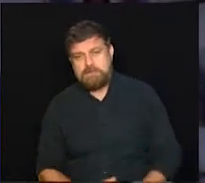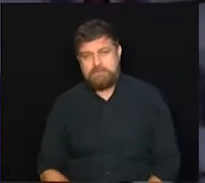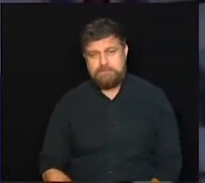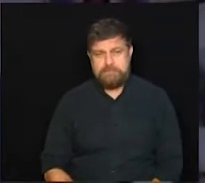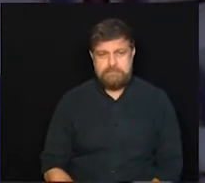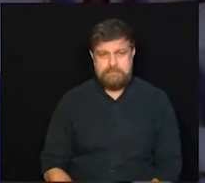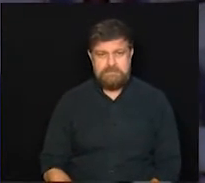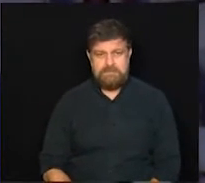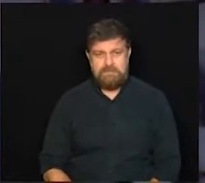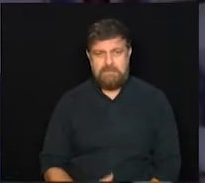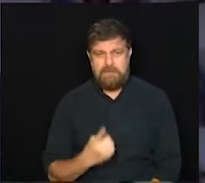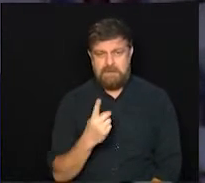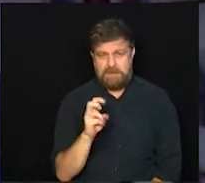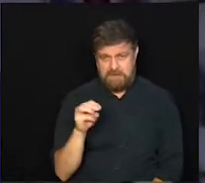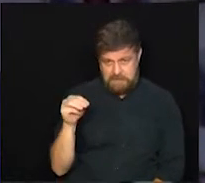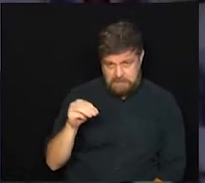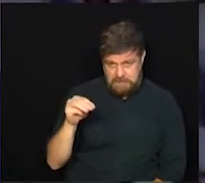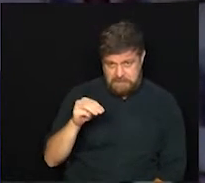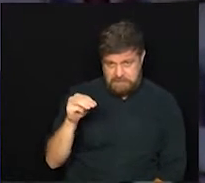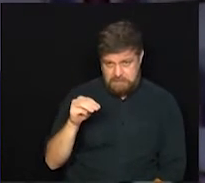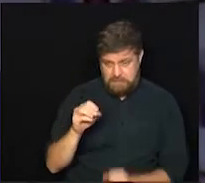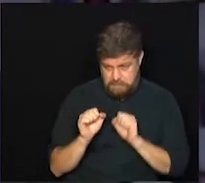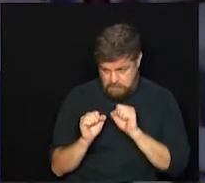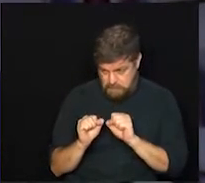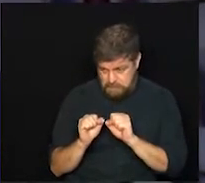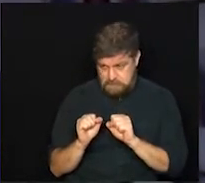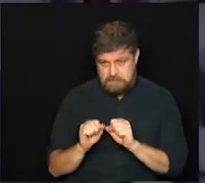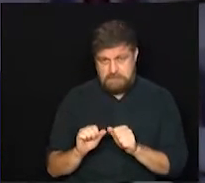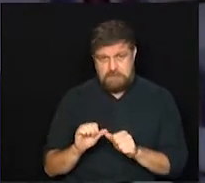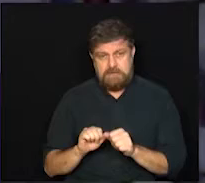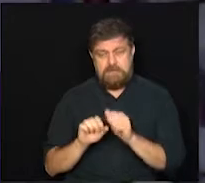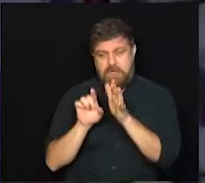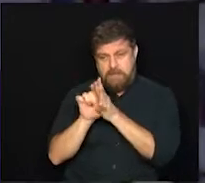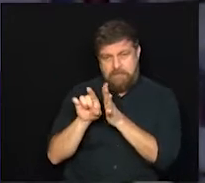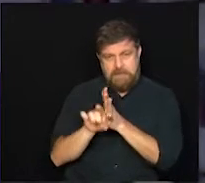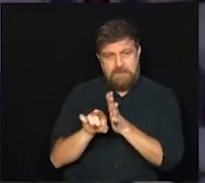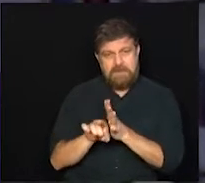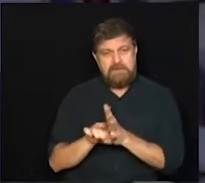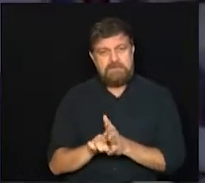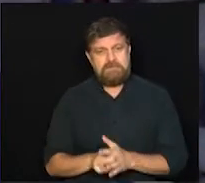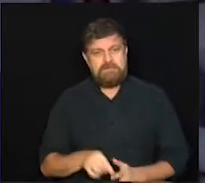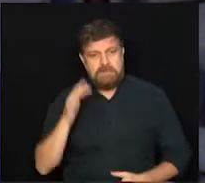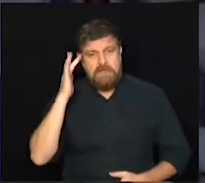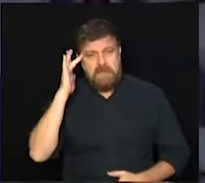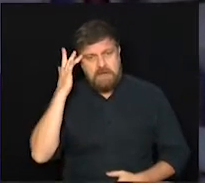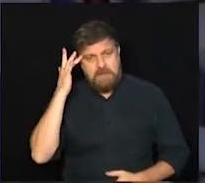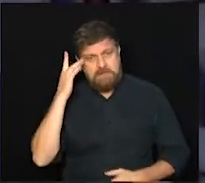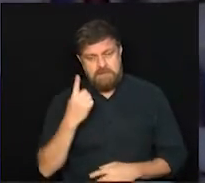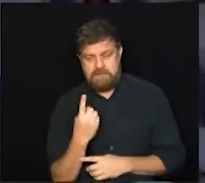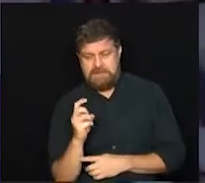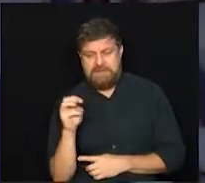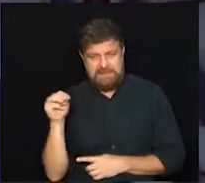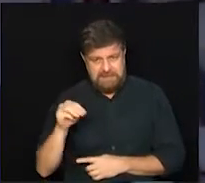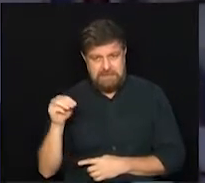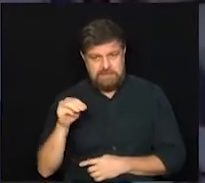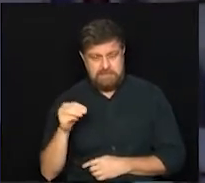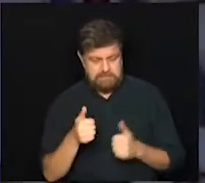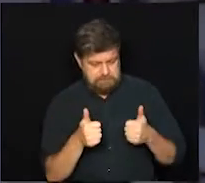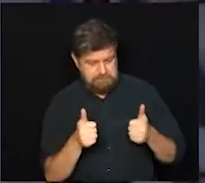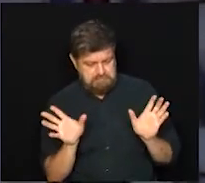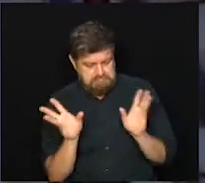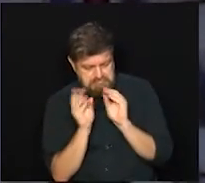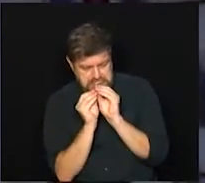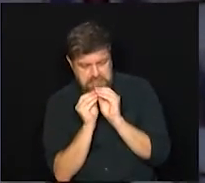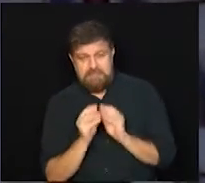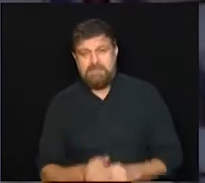Acho que 15 minutos, a gente faz 15 e 15, a gente faz uma rodada com os vereadores. Bom, eu acho que talvez nem precise tanto isso. Bom, eu acho